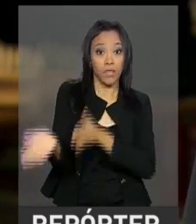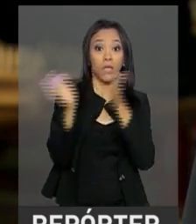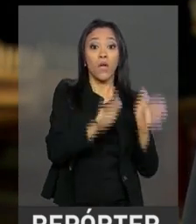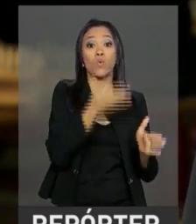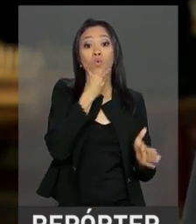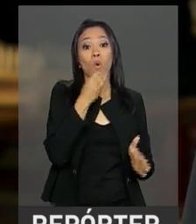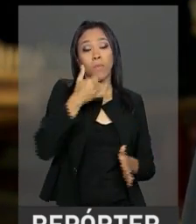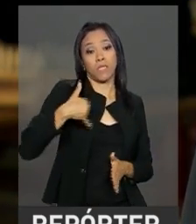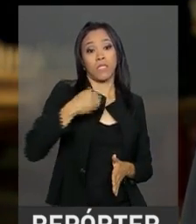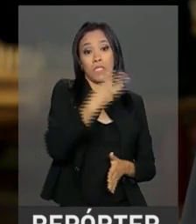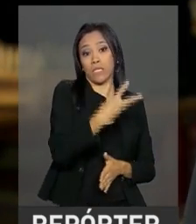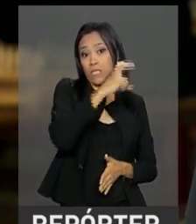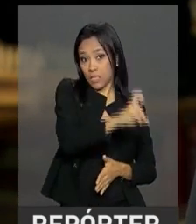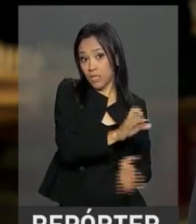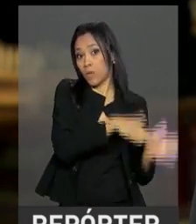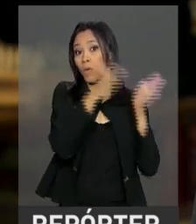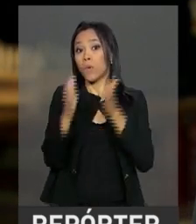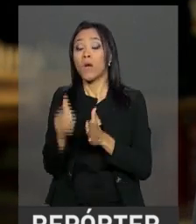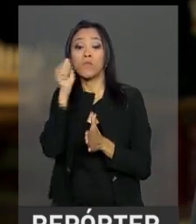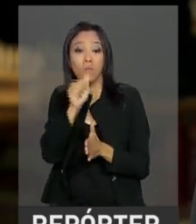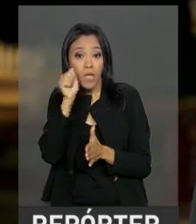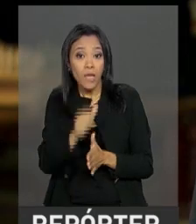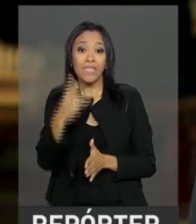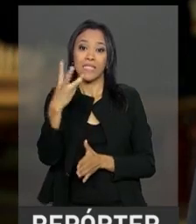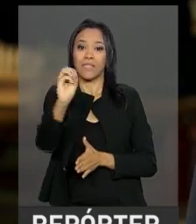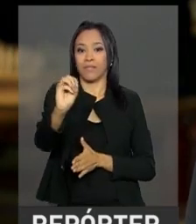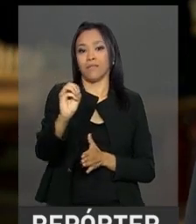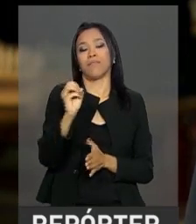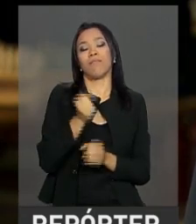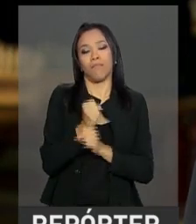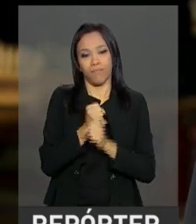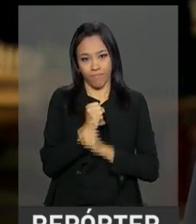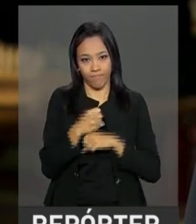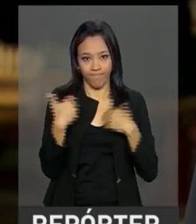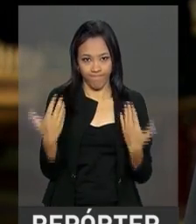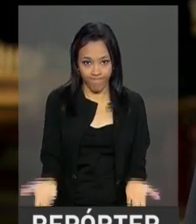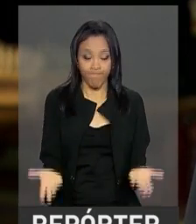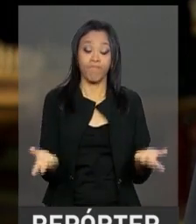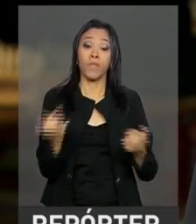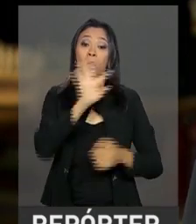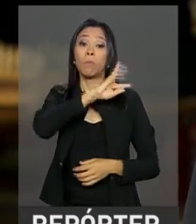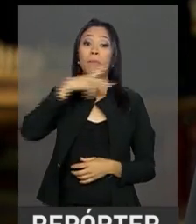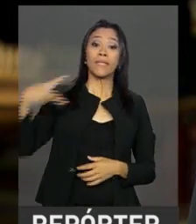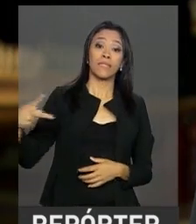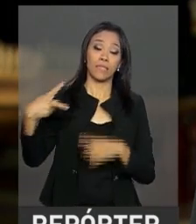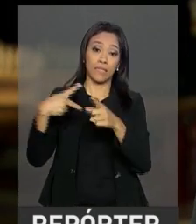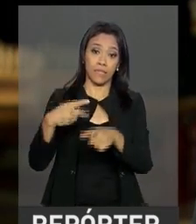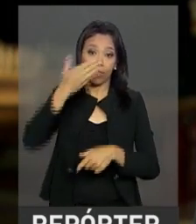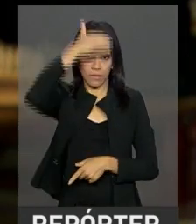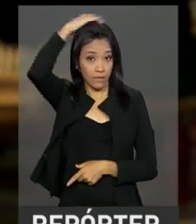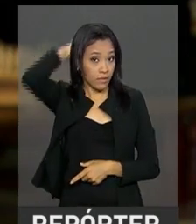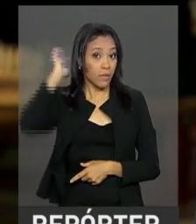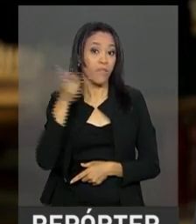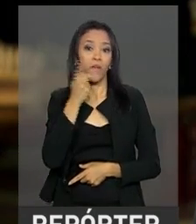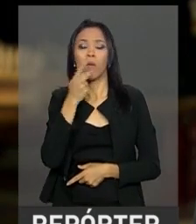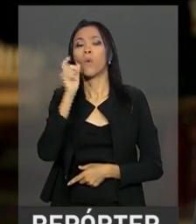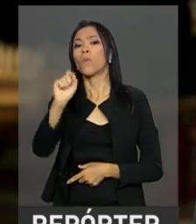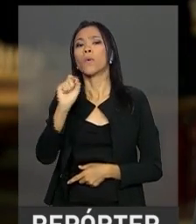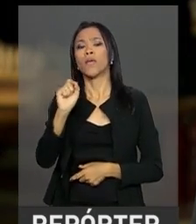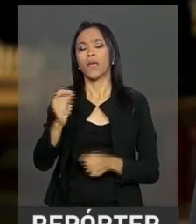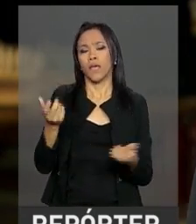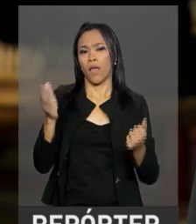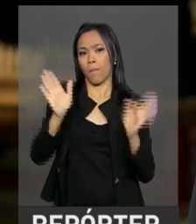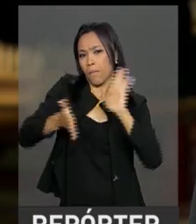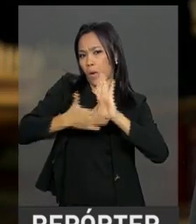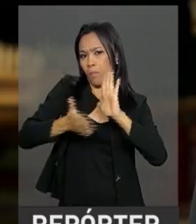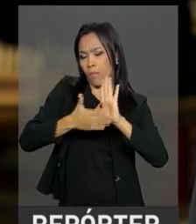35 anos e no das mulheres 30 anos o presidente Michel Temer defendeu que a proposta de reforma da Previdência